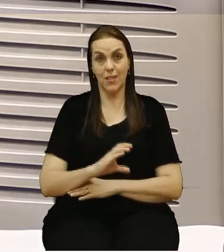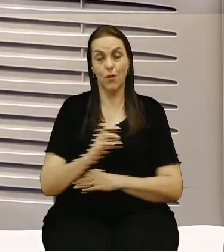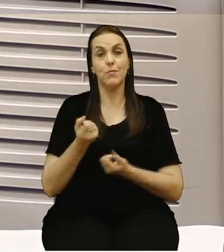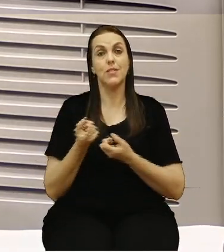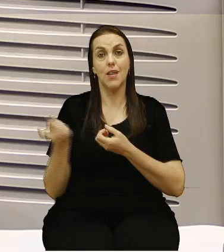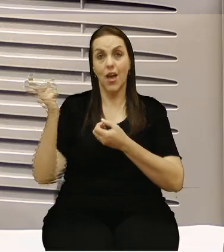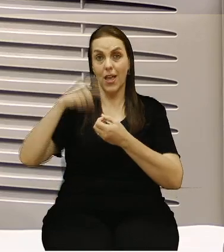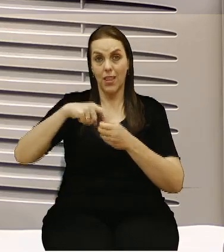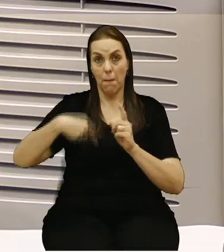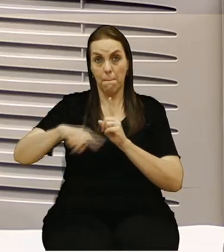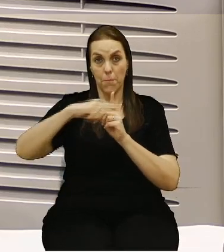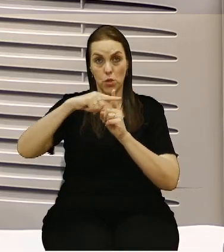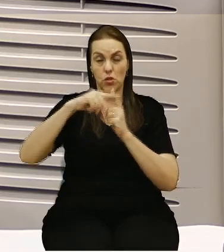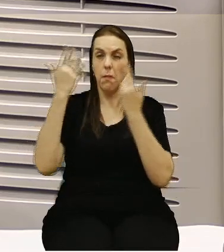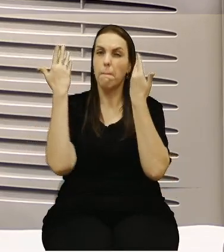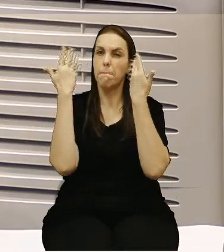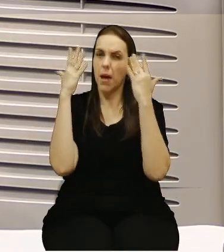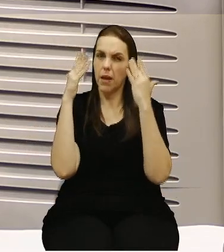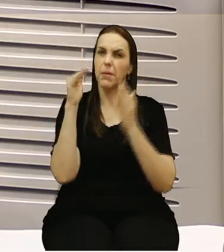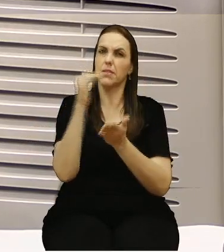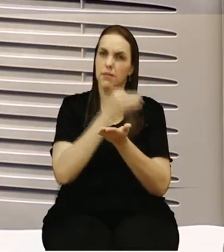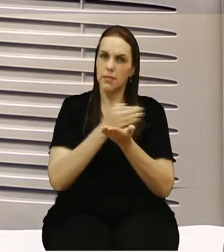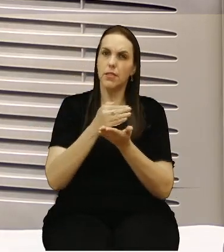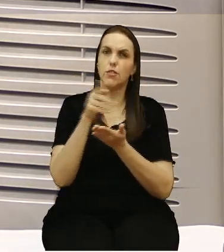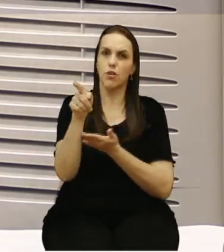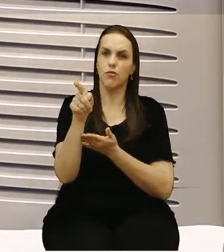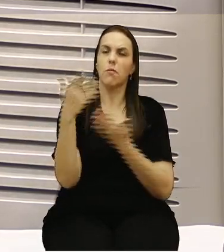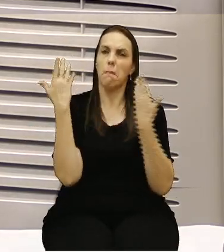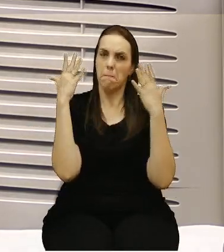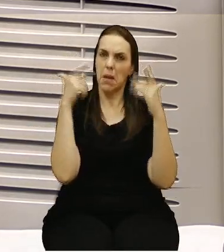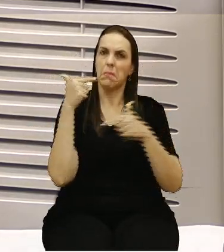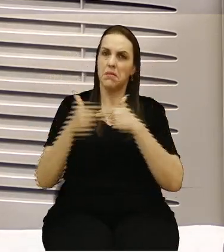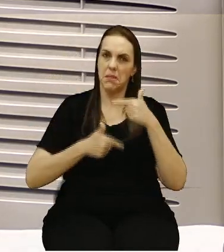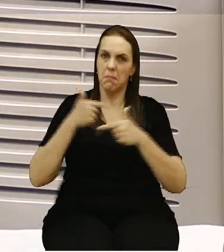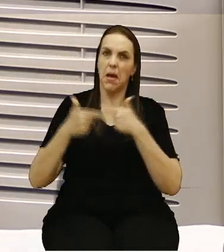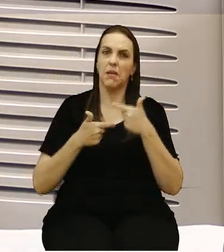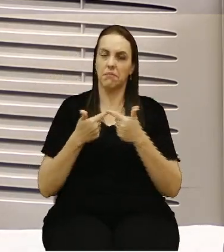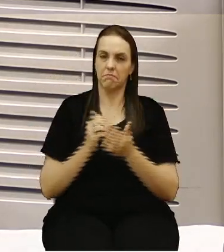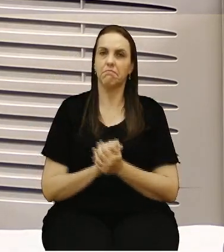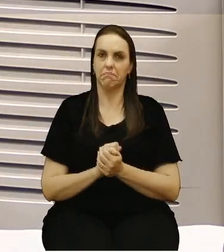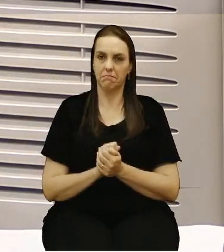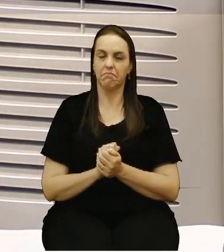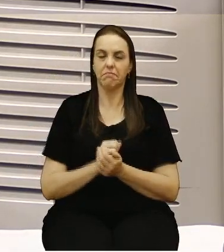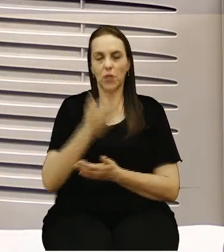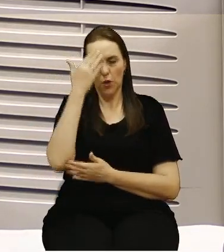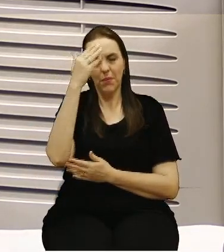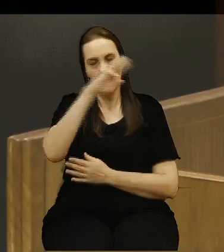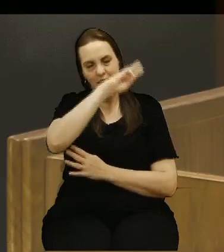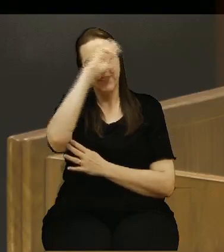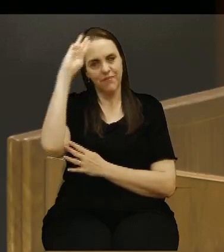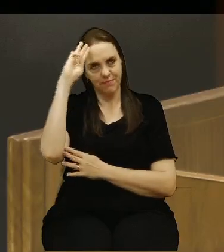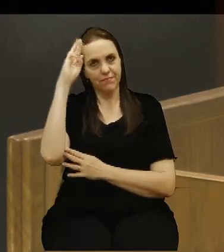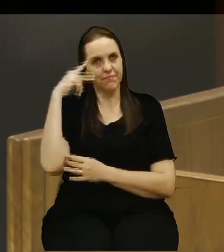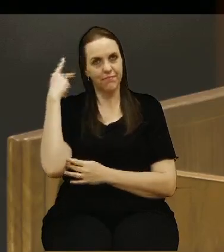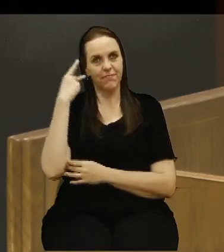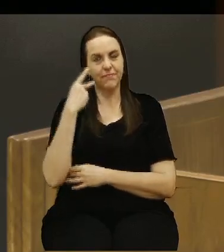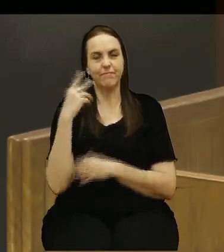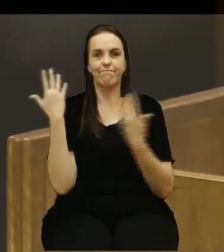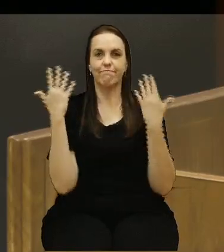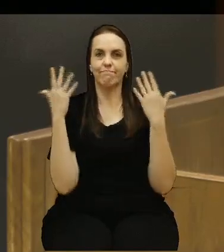retorno positivo. Então, parabéns pela sua iniciativa, parabéns pelo seu trabalho. Obrigado, vereador Juliano. Obrigada.